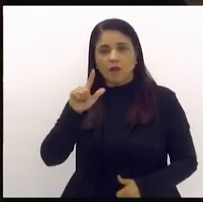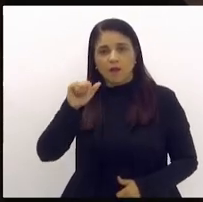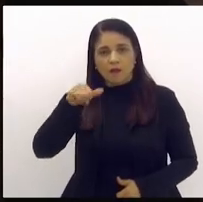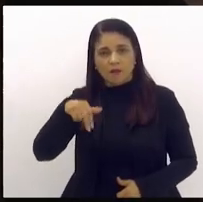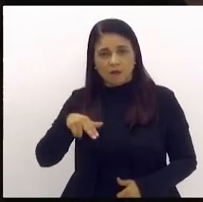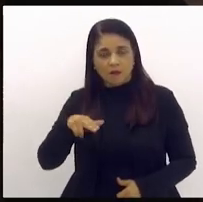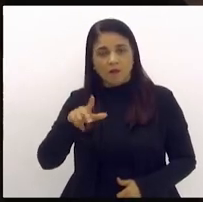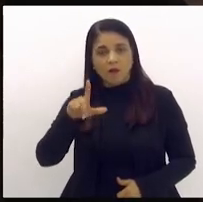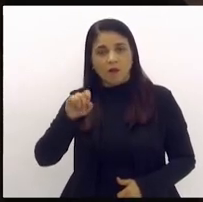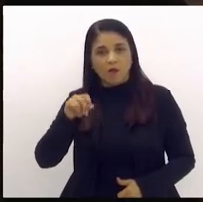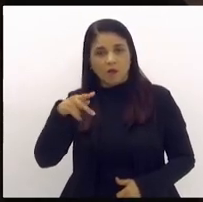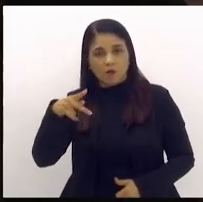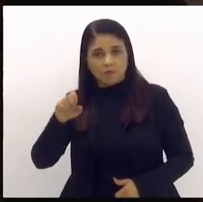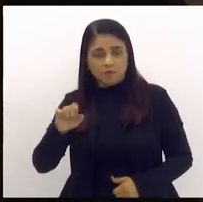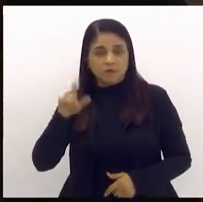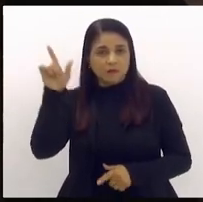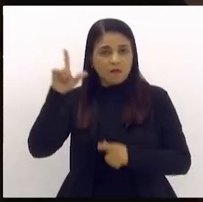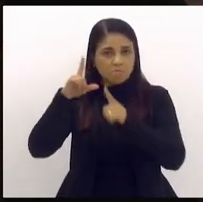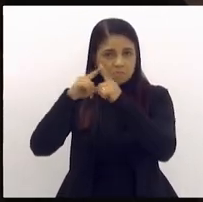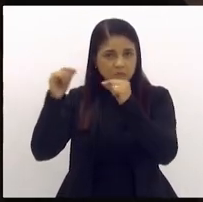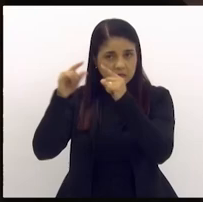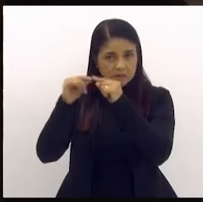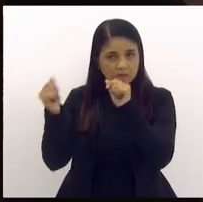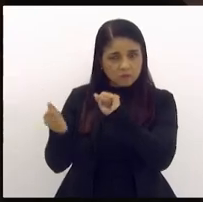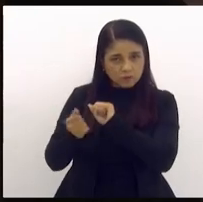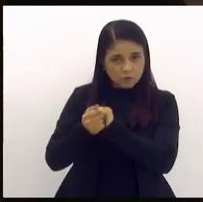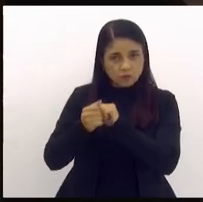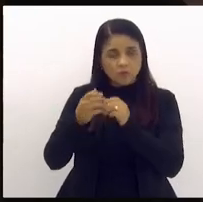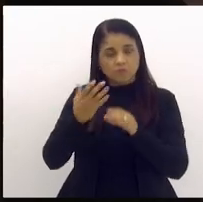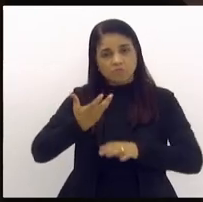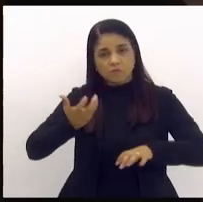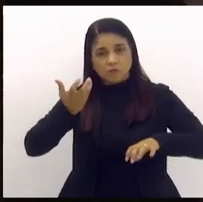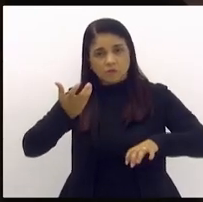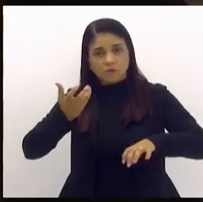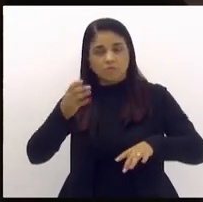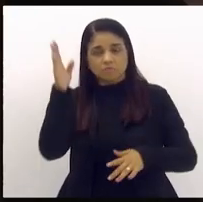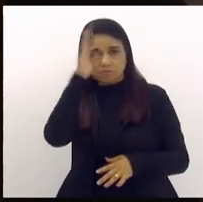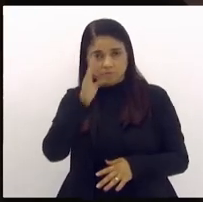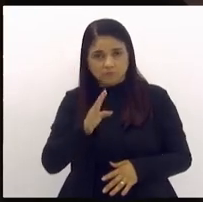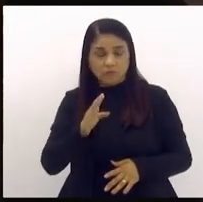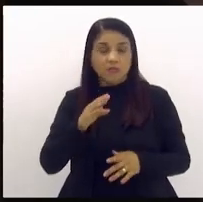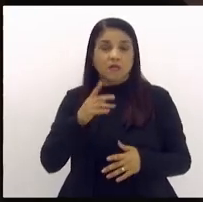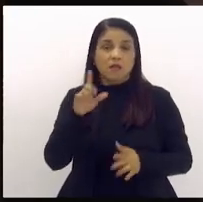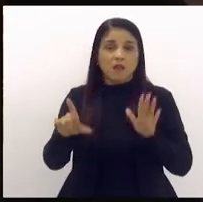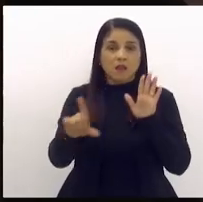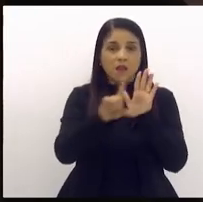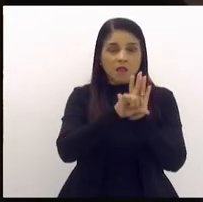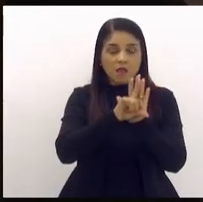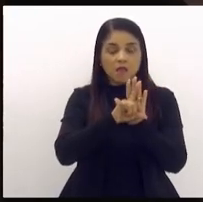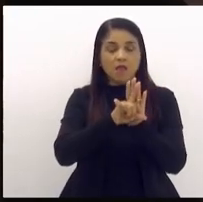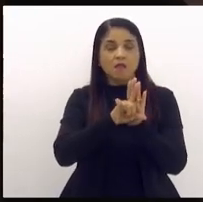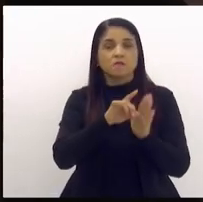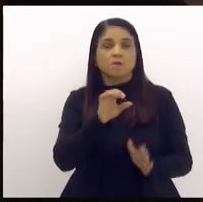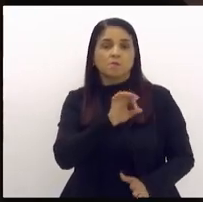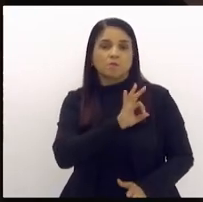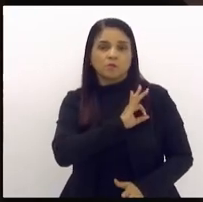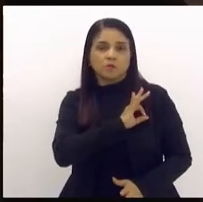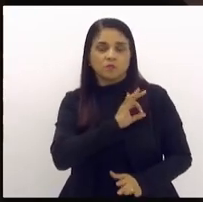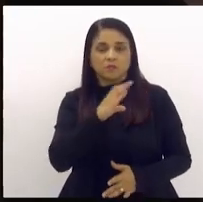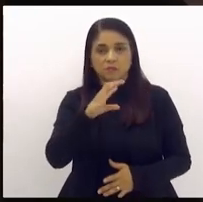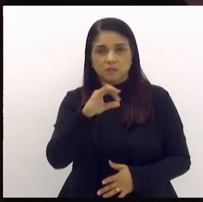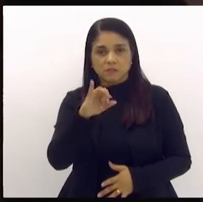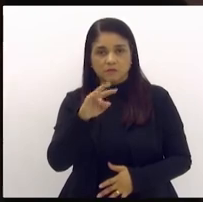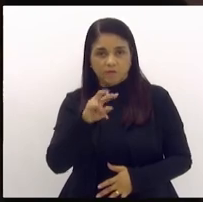Brasília por ocasião da votação no Congresso Nacional Brasileiro da Lei Orgânica da Polícia Civil em âmbito nacional e